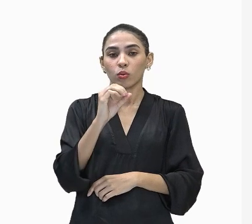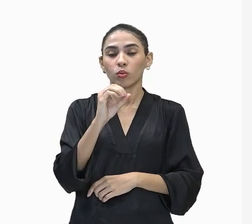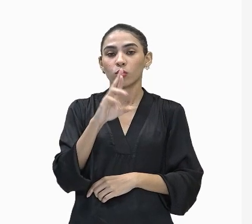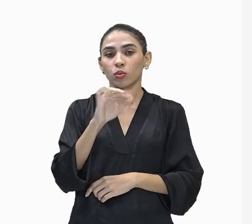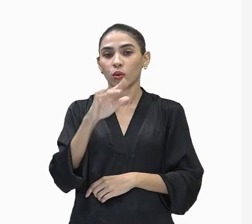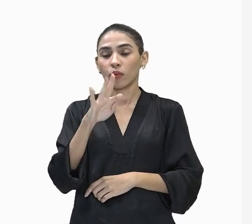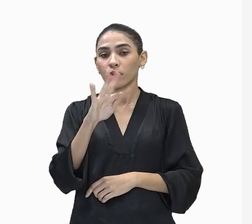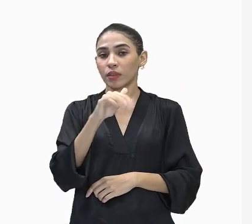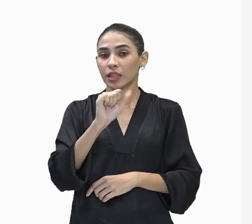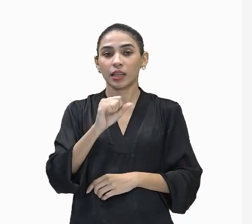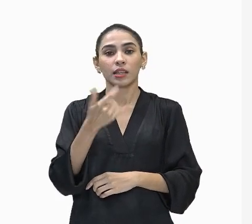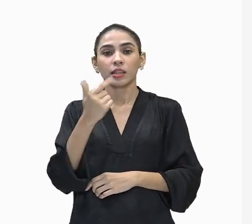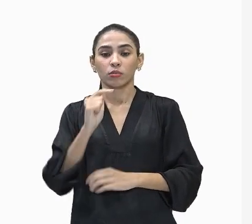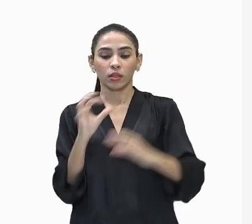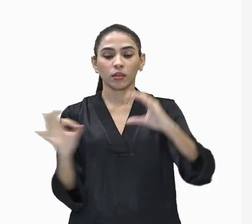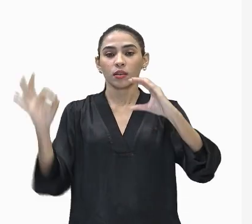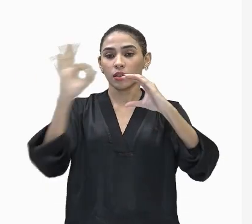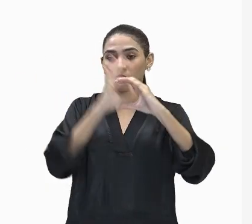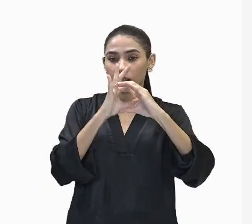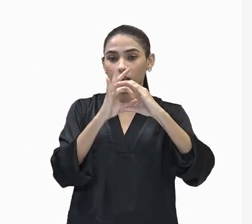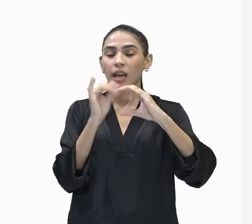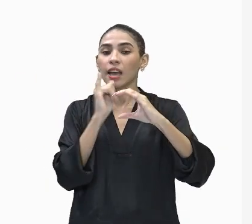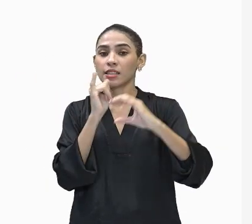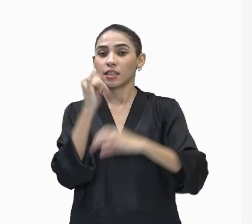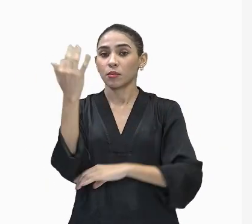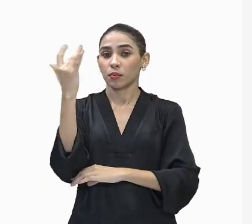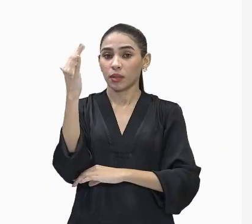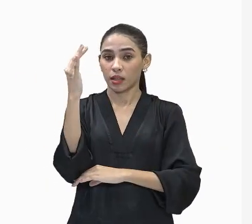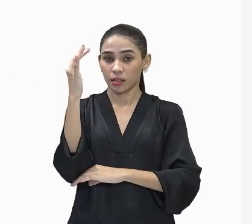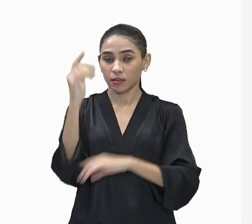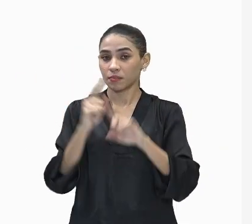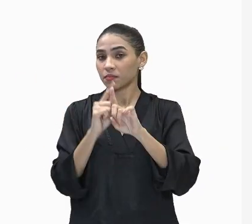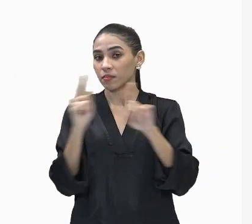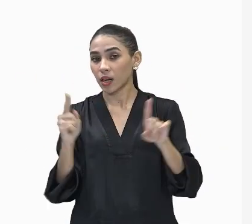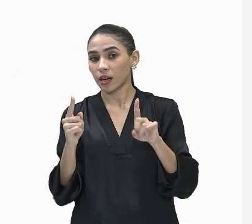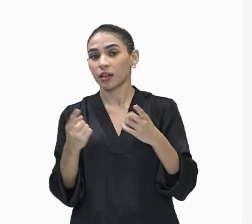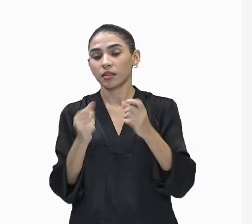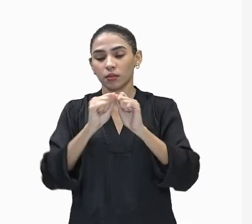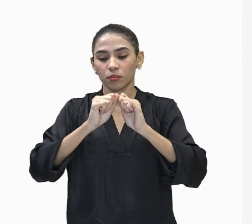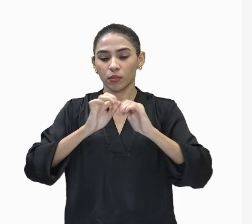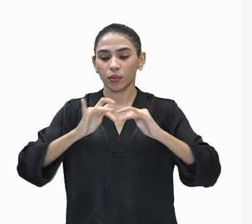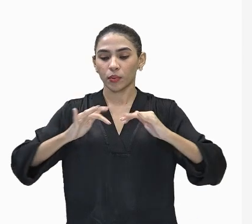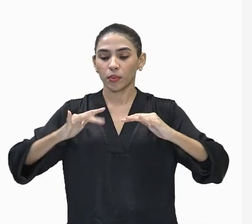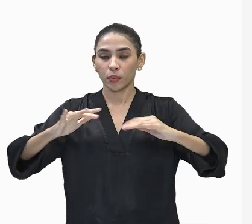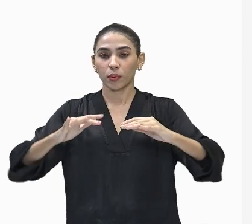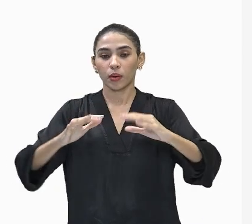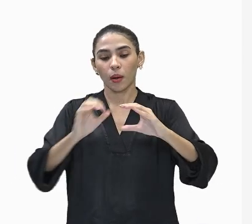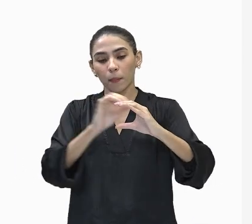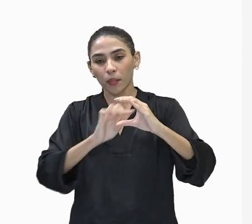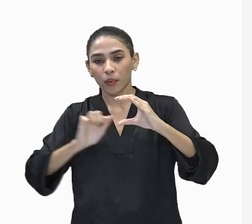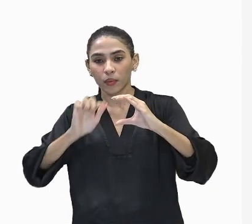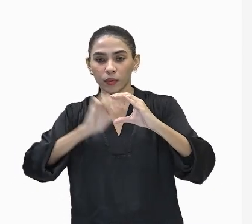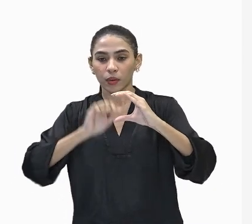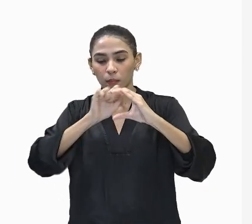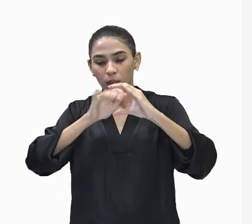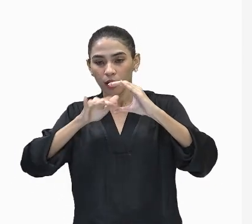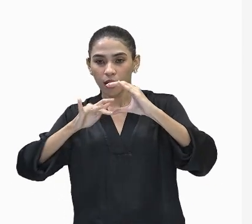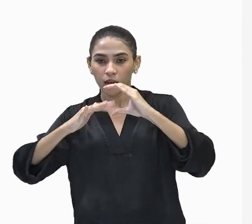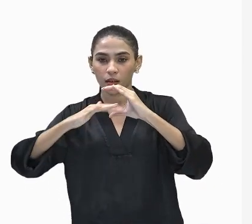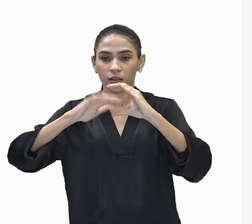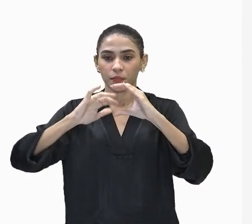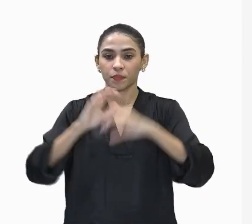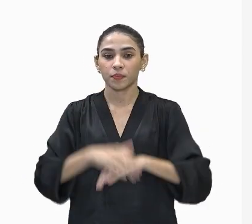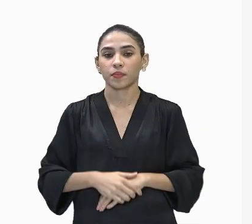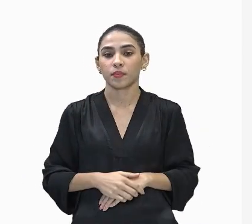nos cloroplastos como é o caso das plantas e sim elas ficam dispersas no citoplasma tá então a gente vai